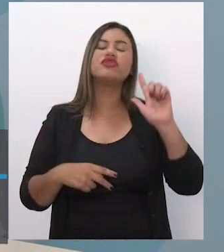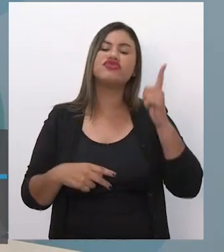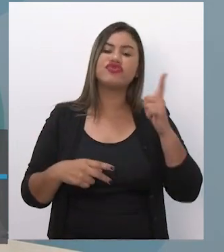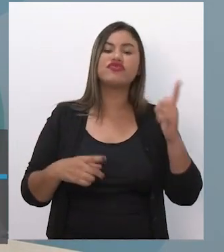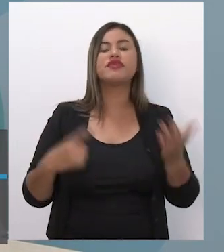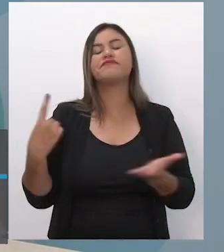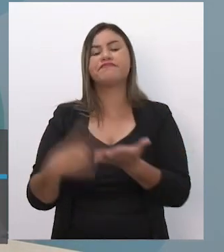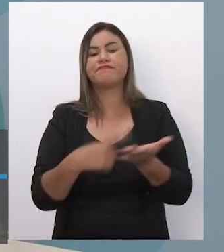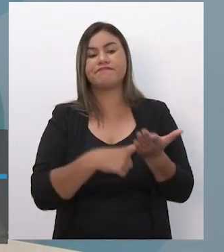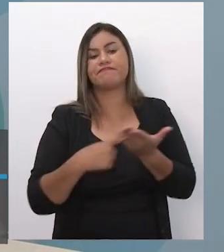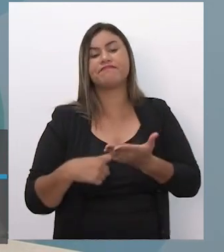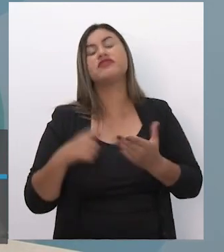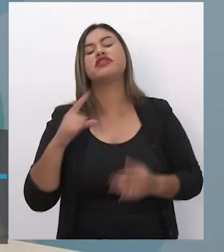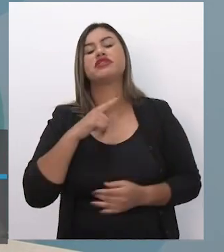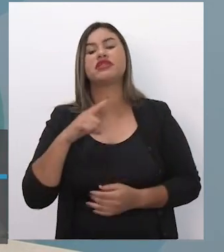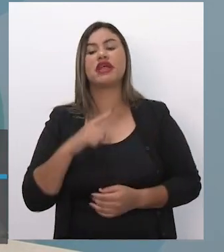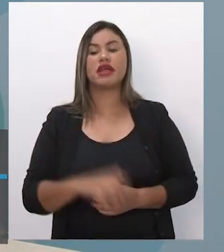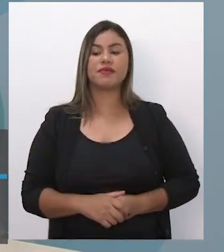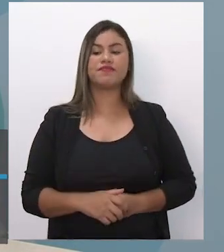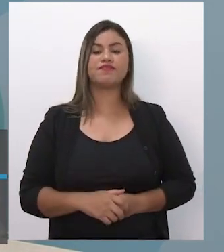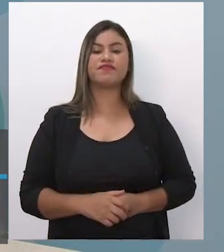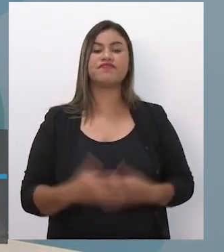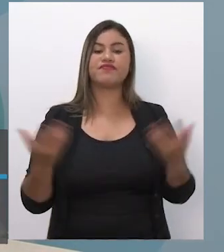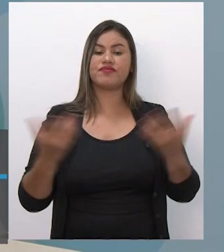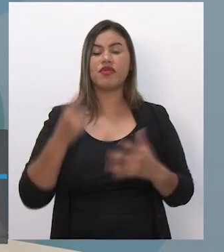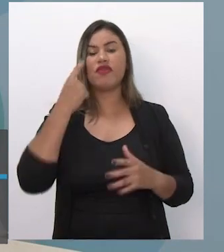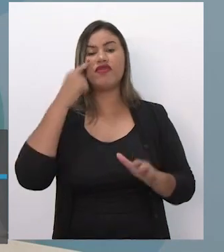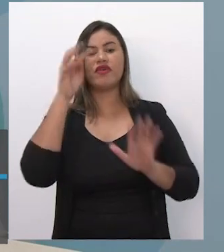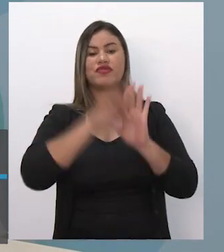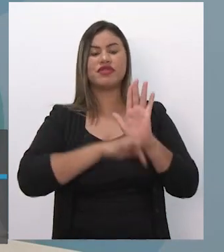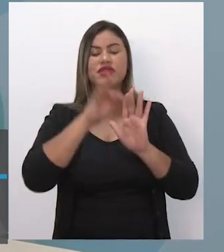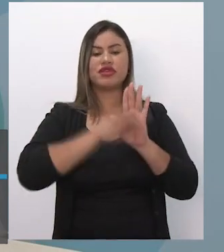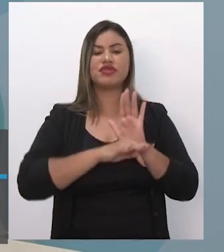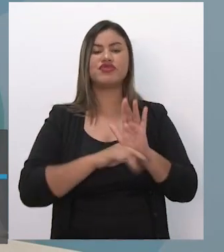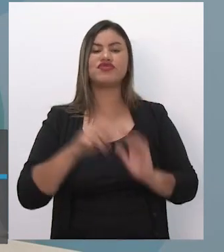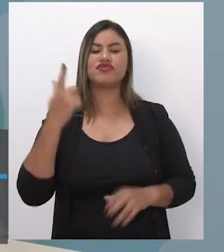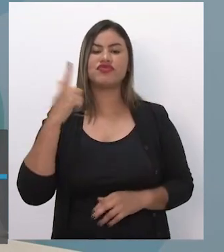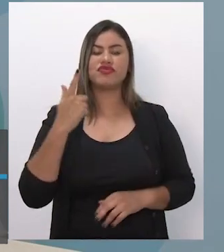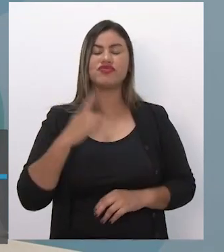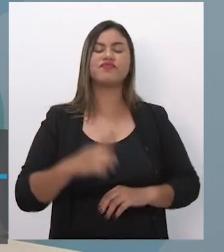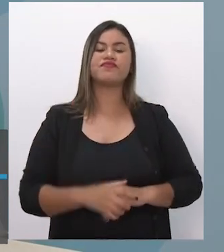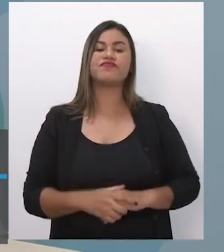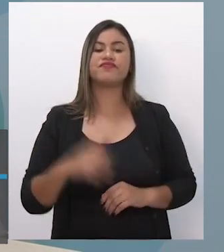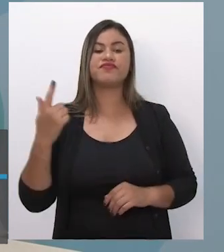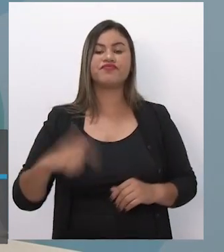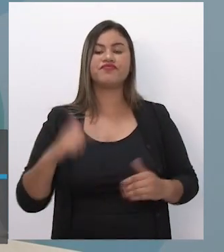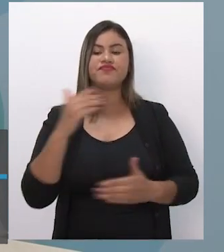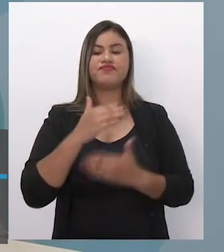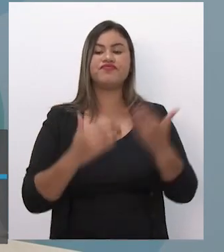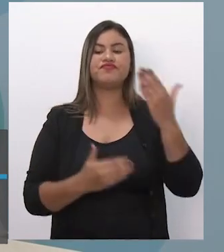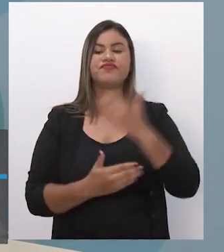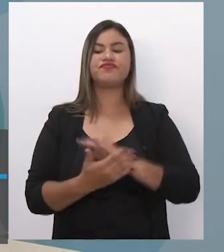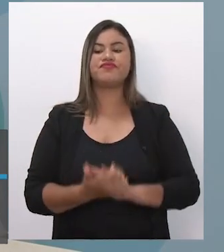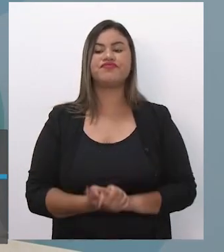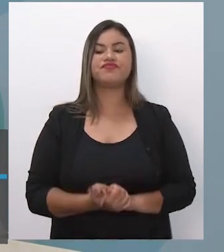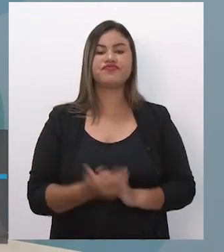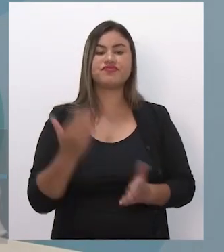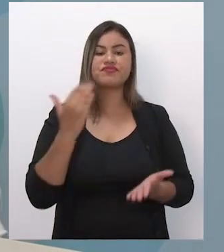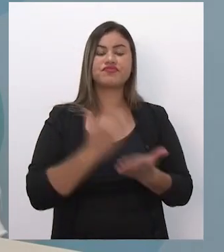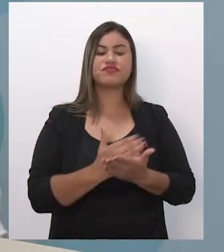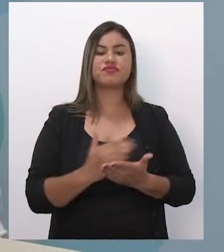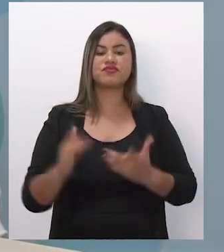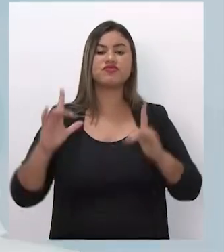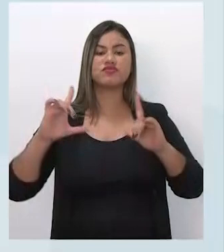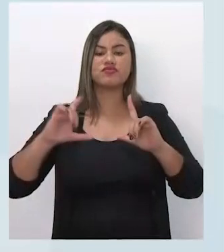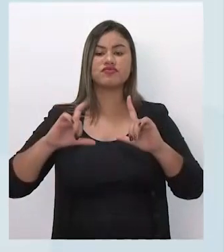bom? Então, agora vamos aos textos de geografia no currículo. No próximo slide, a gente começa aí com uma